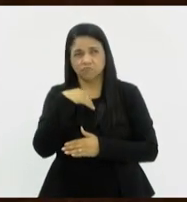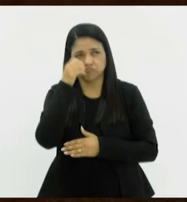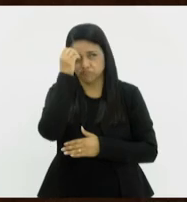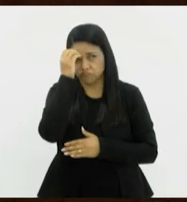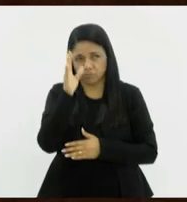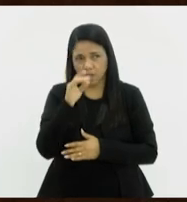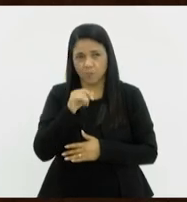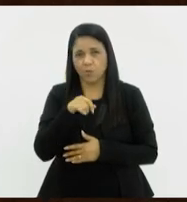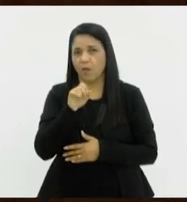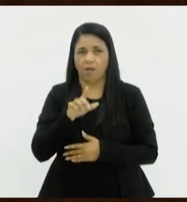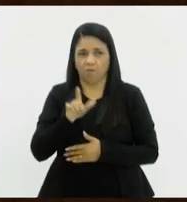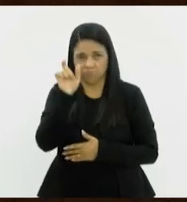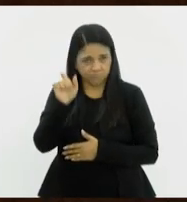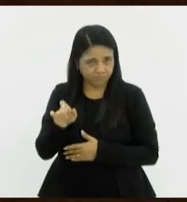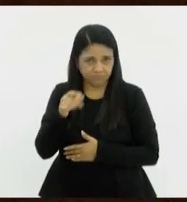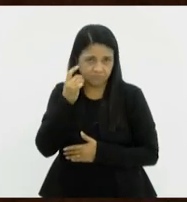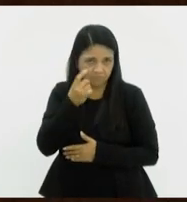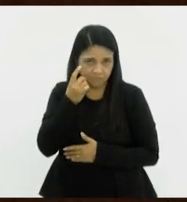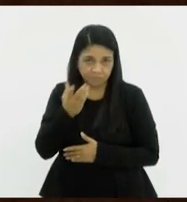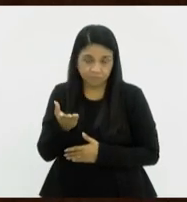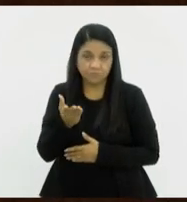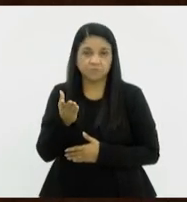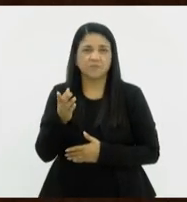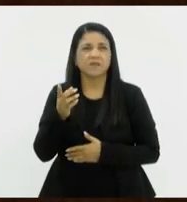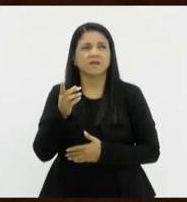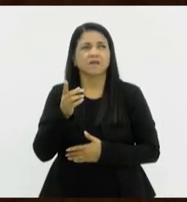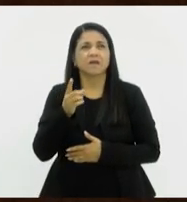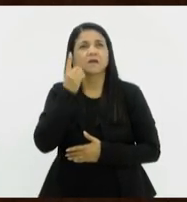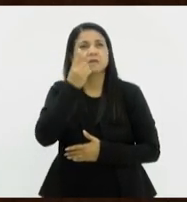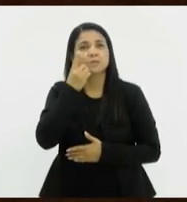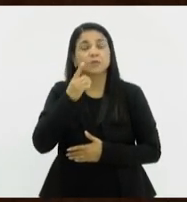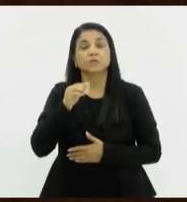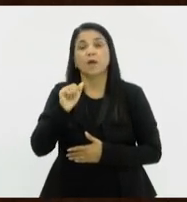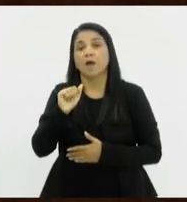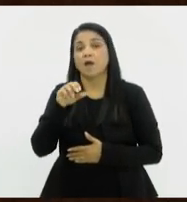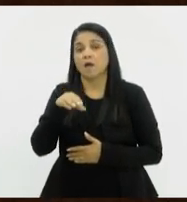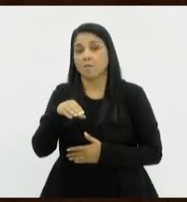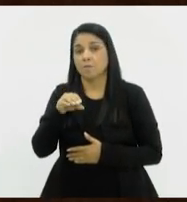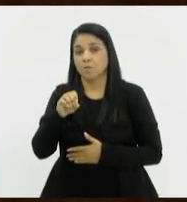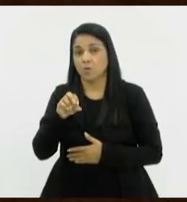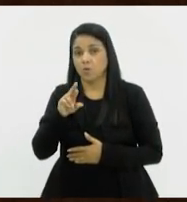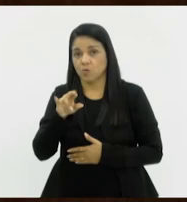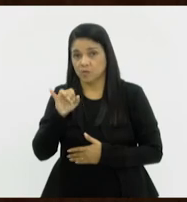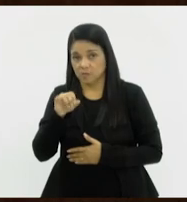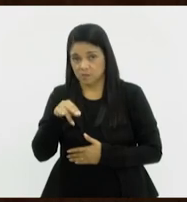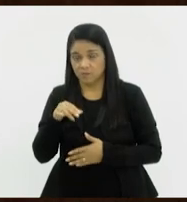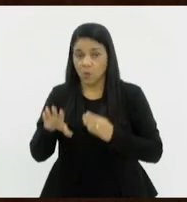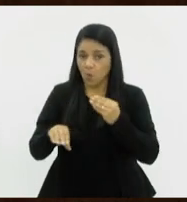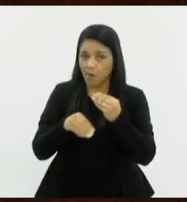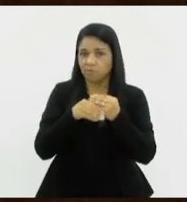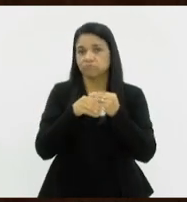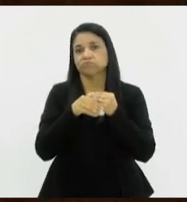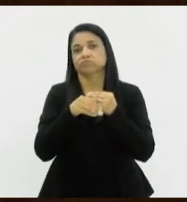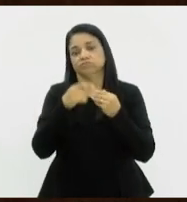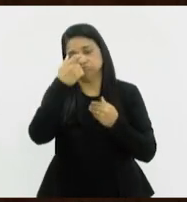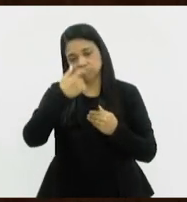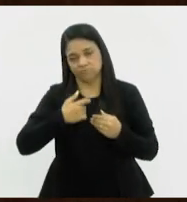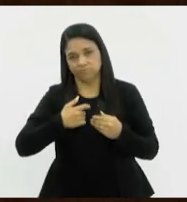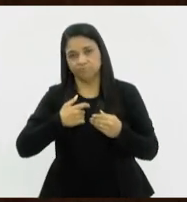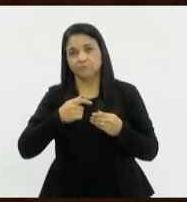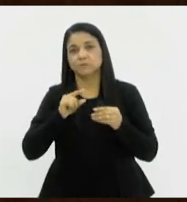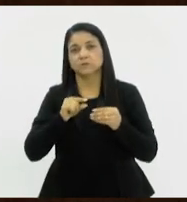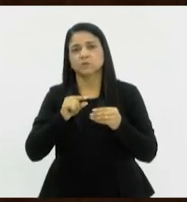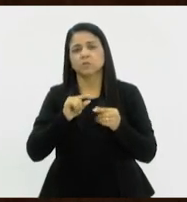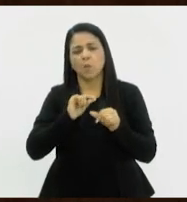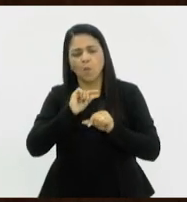mais de quem foi do deputado Rodrigo Amorim, mas eu acrescentaria o seguinte, uma